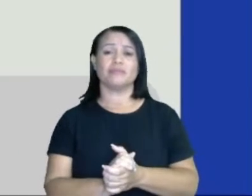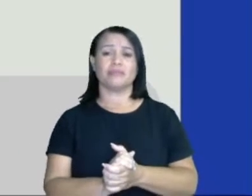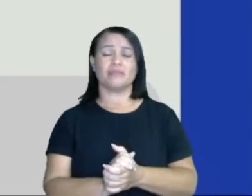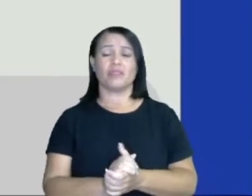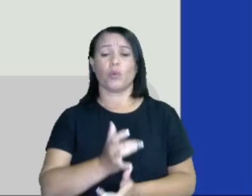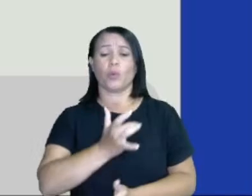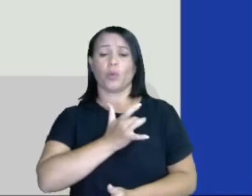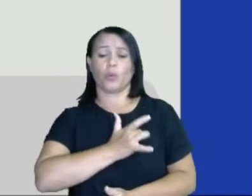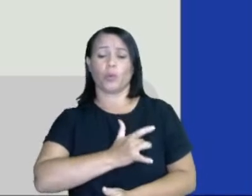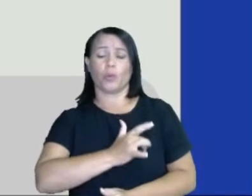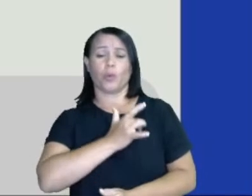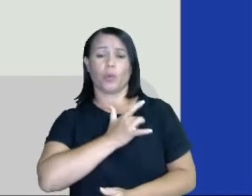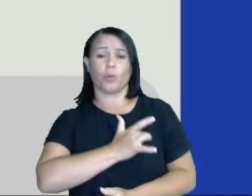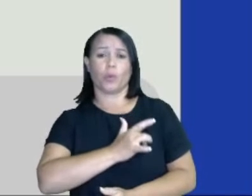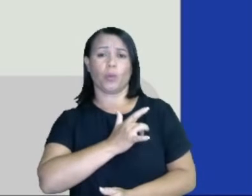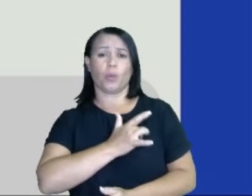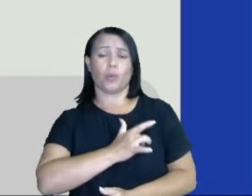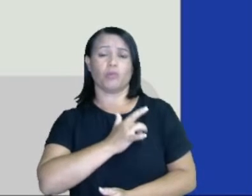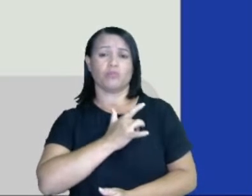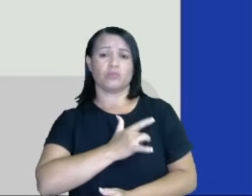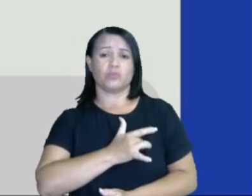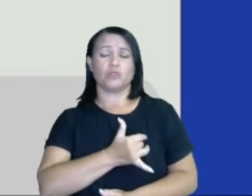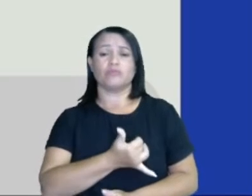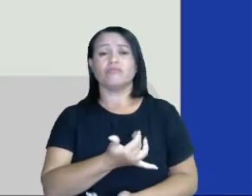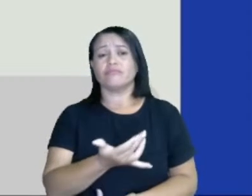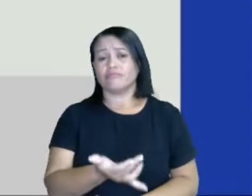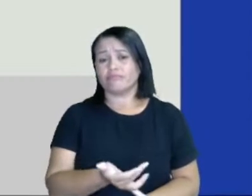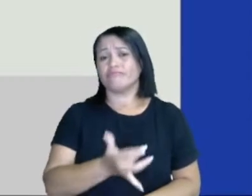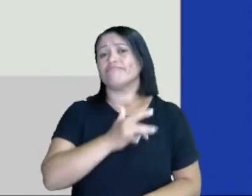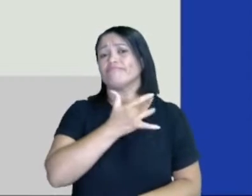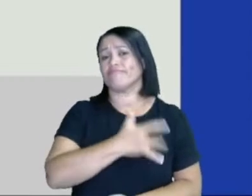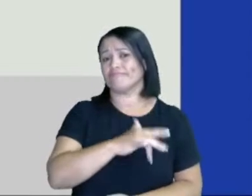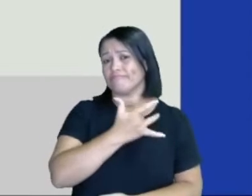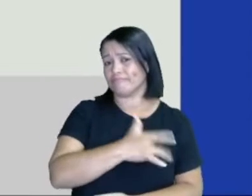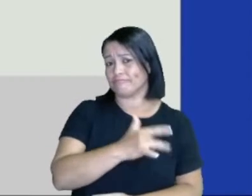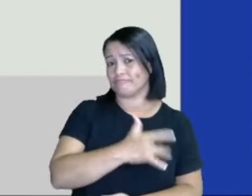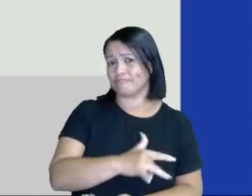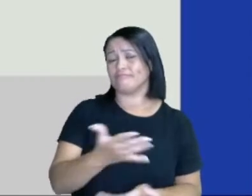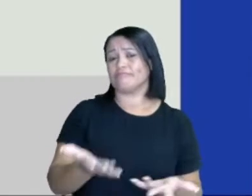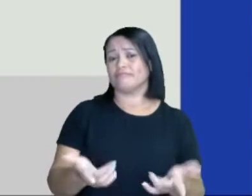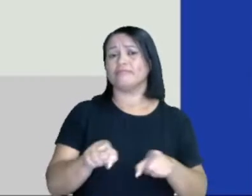dá pena, me lastima ou me dá lástima.